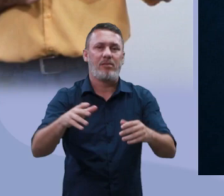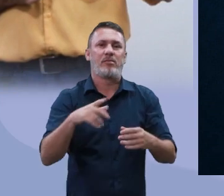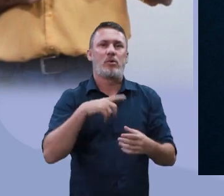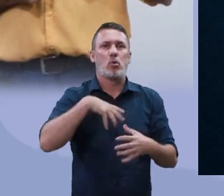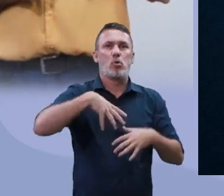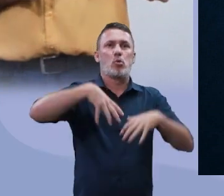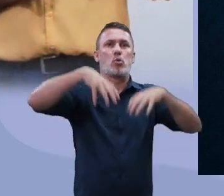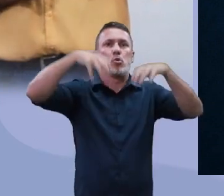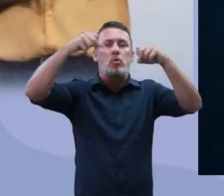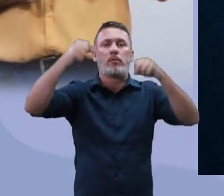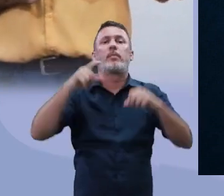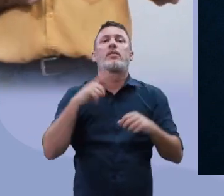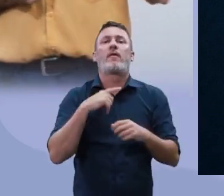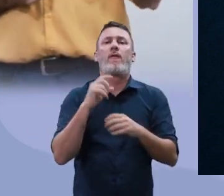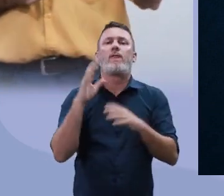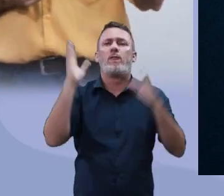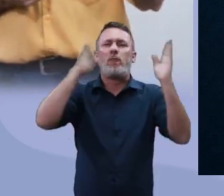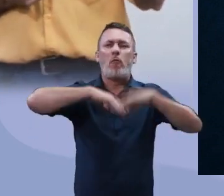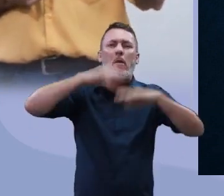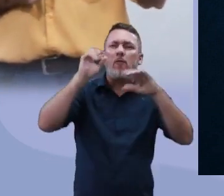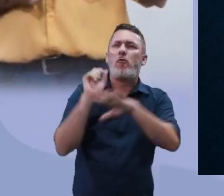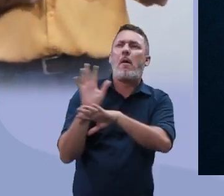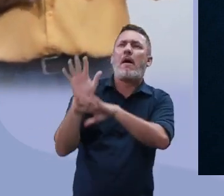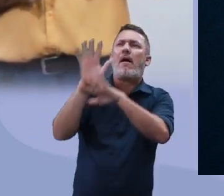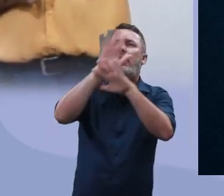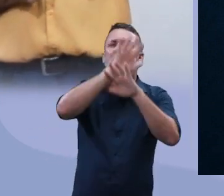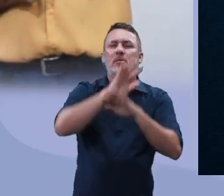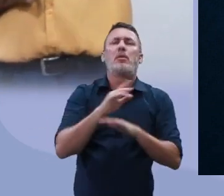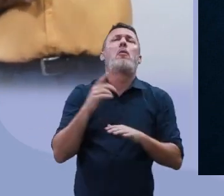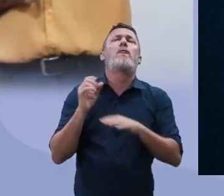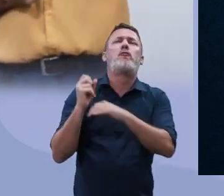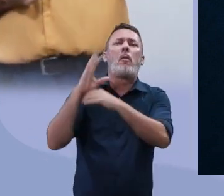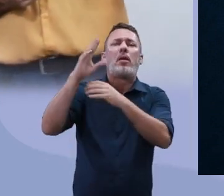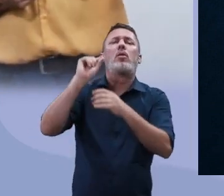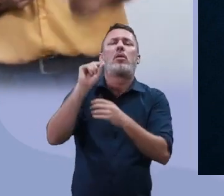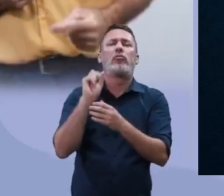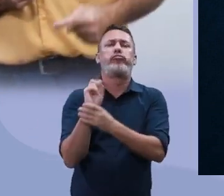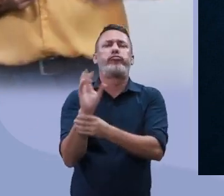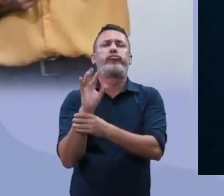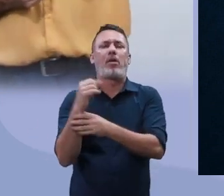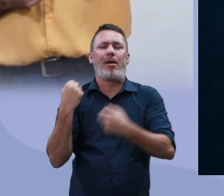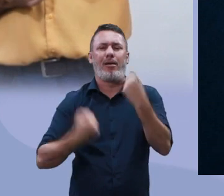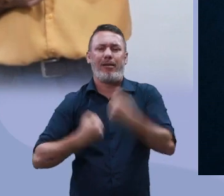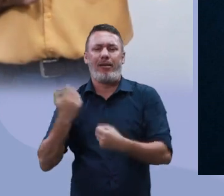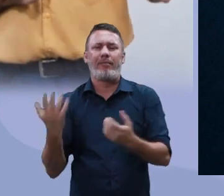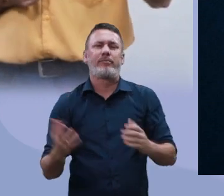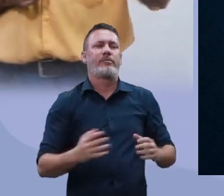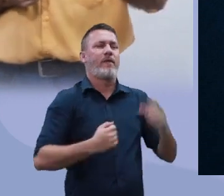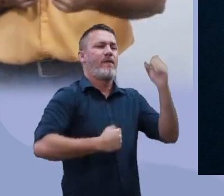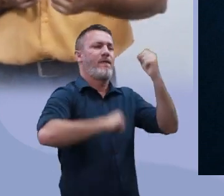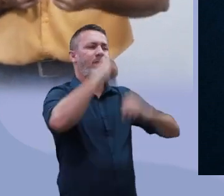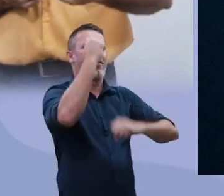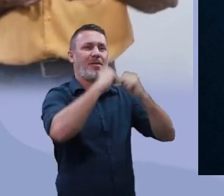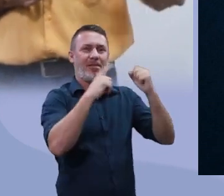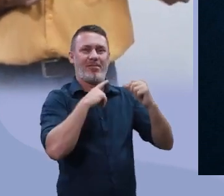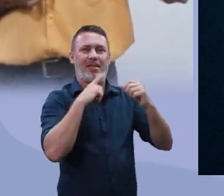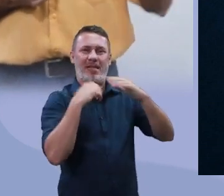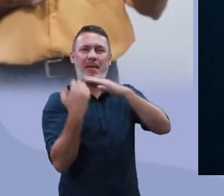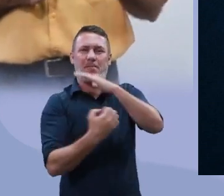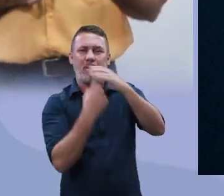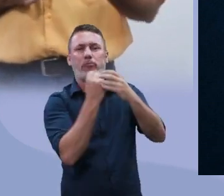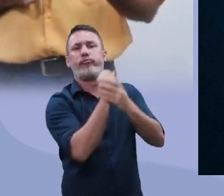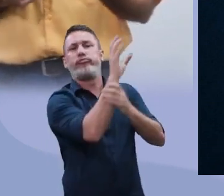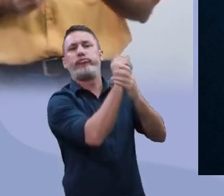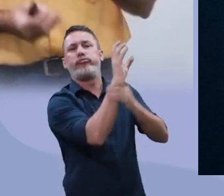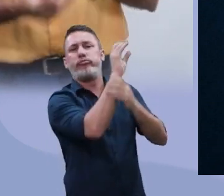por si, dizendo a questão da fumaça em si, né, que são lançados através de automóveis, chaminés de